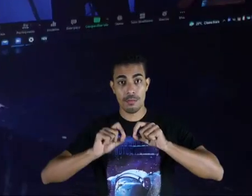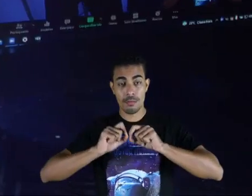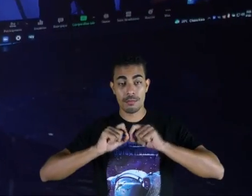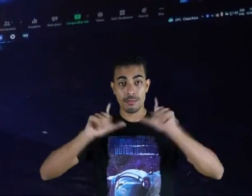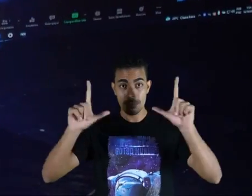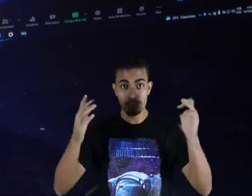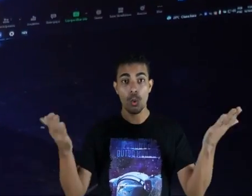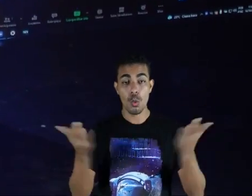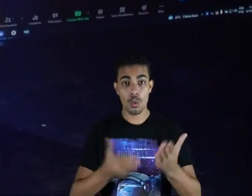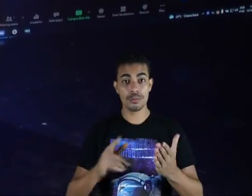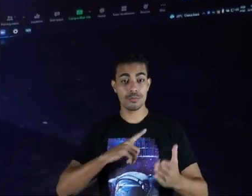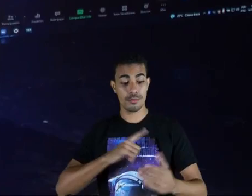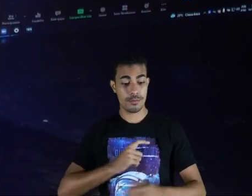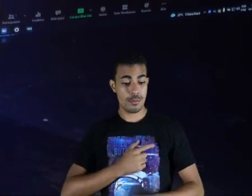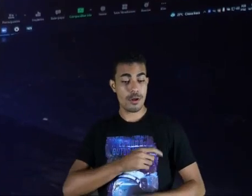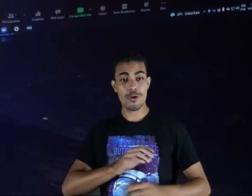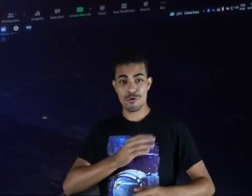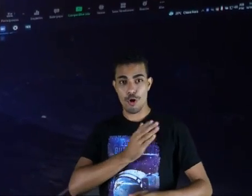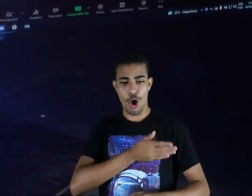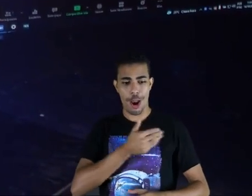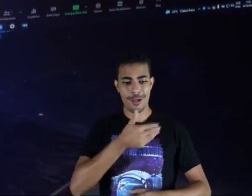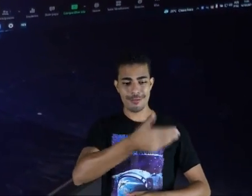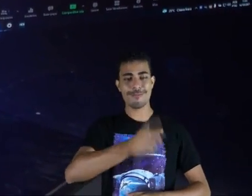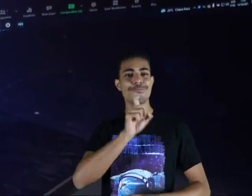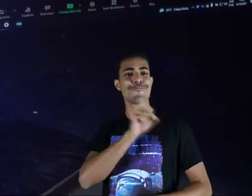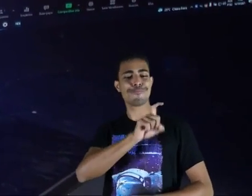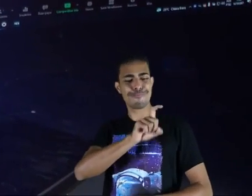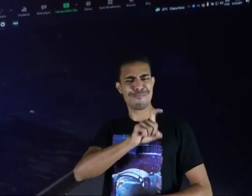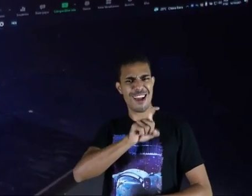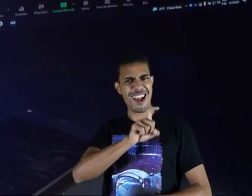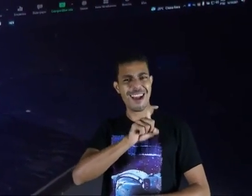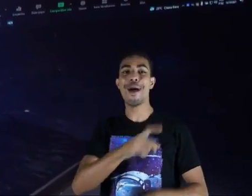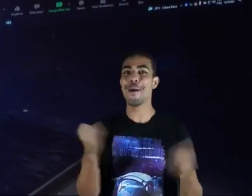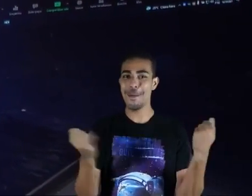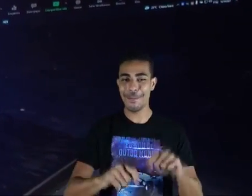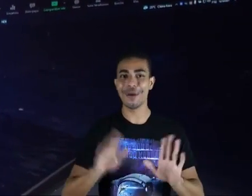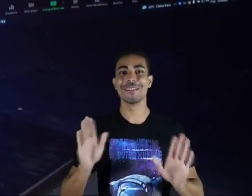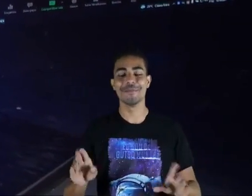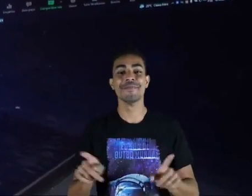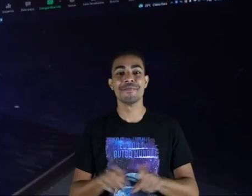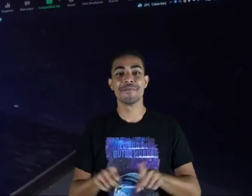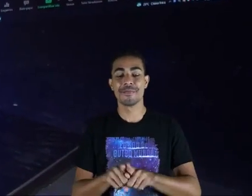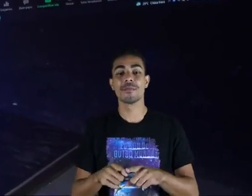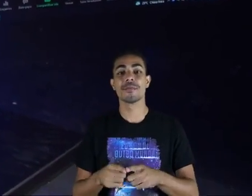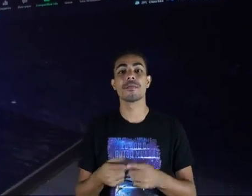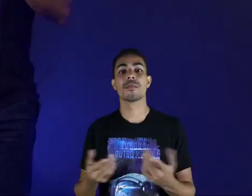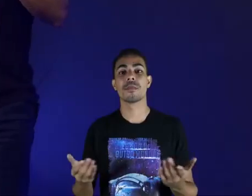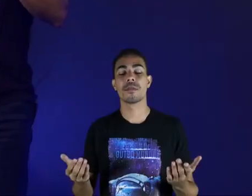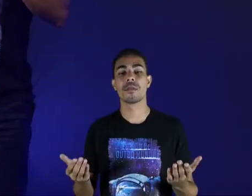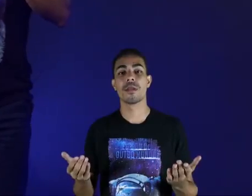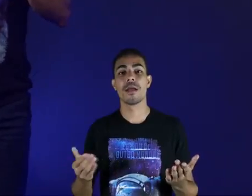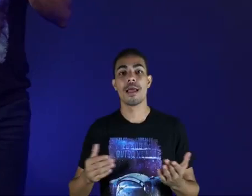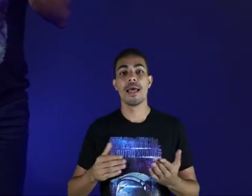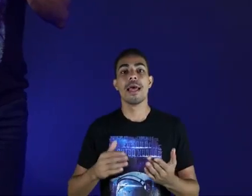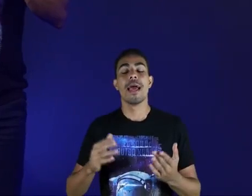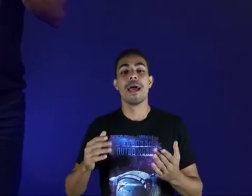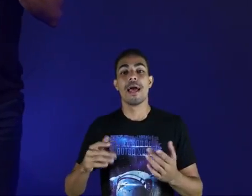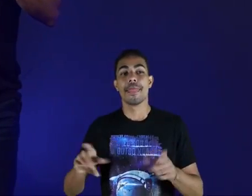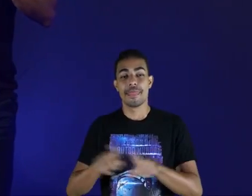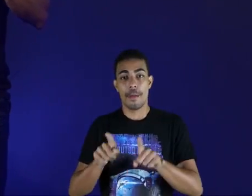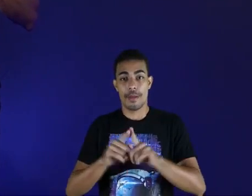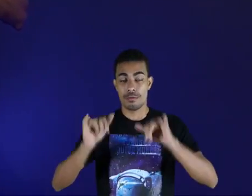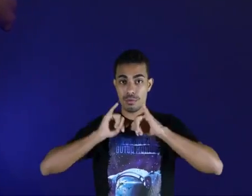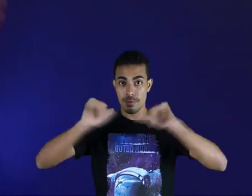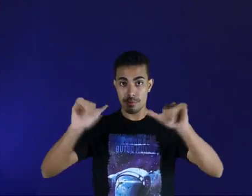coraçãozinho, coloca aí o seu joinha, que vai ser bênção. Vamos começar. Atenção, só para mais uma informação, o